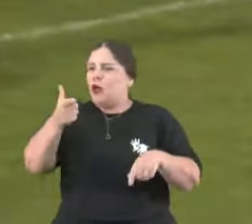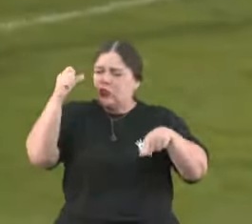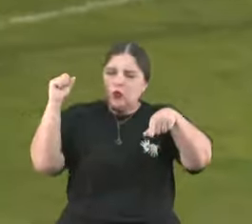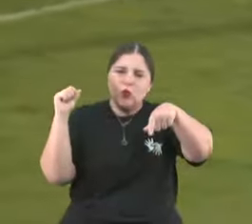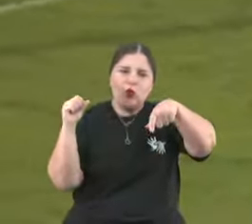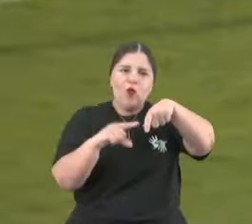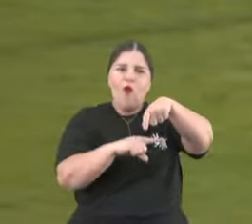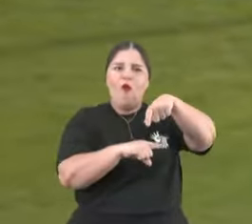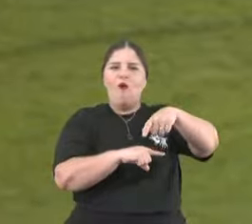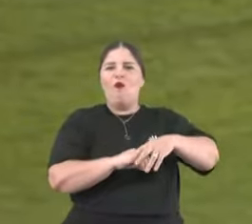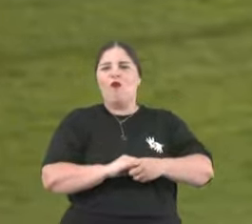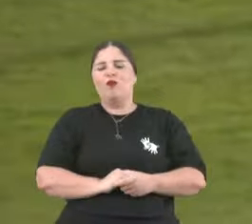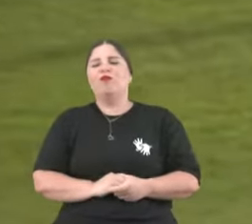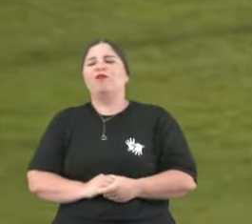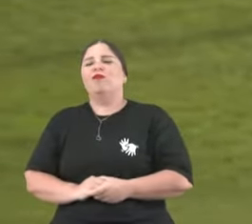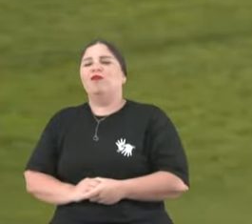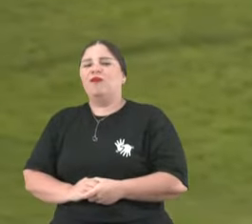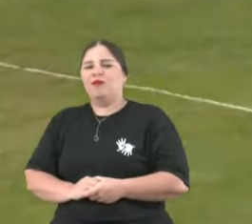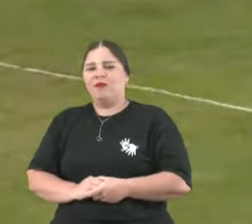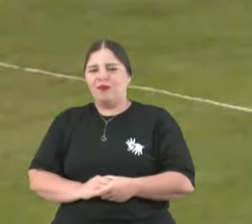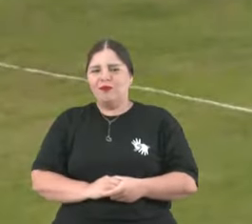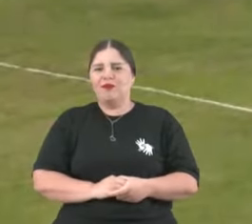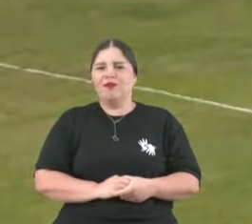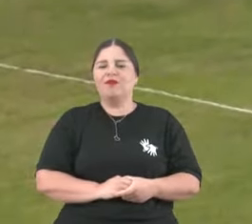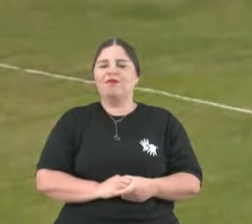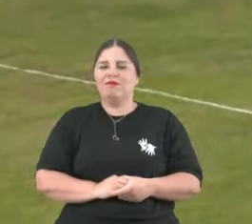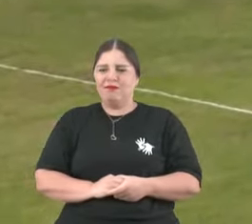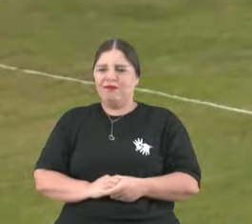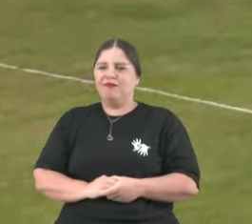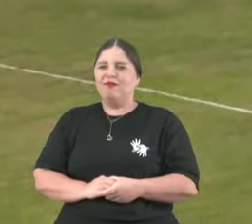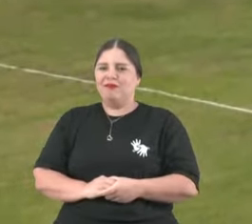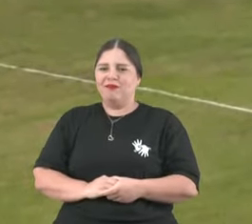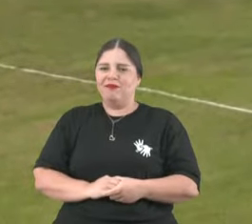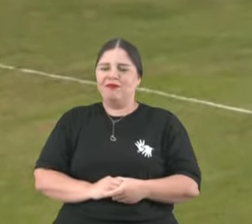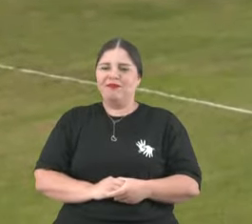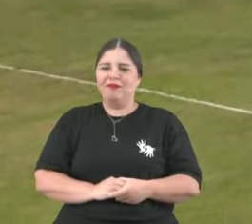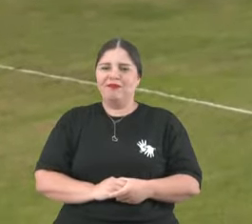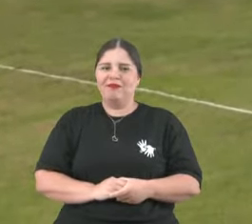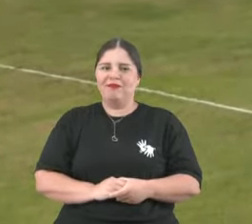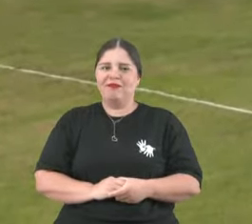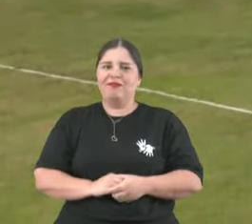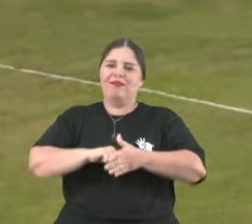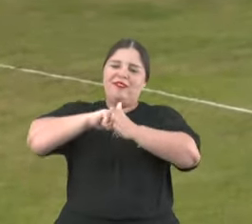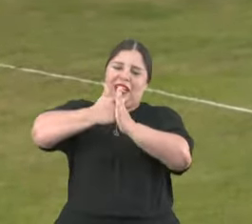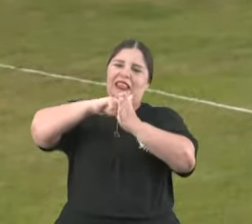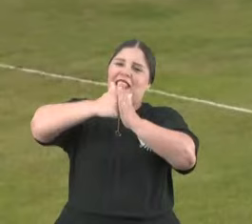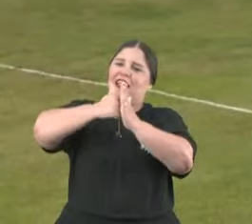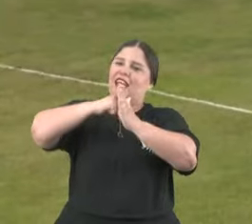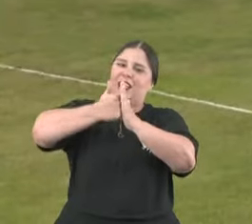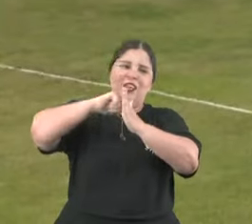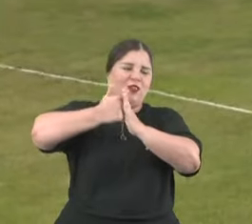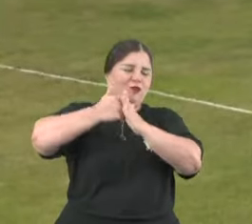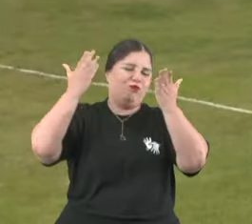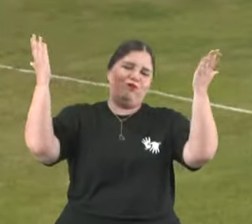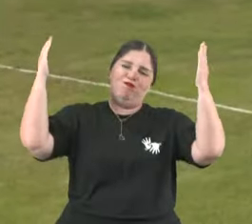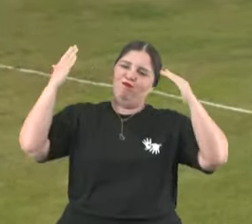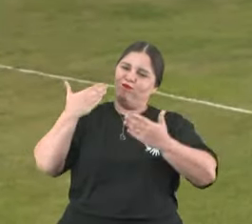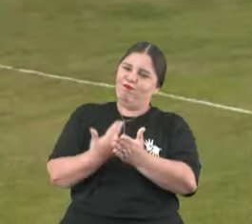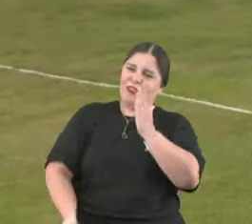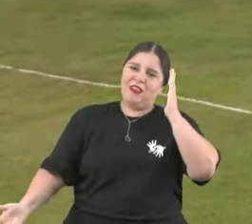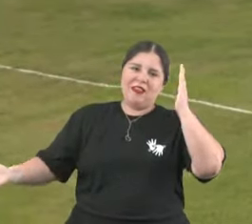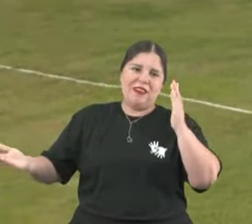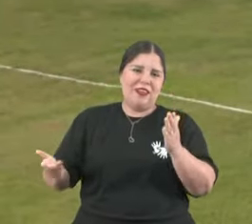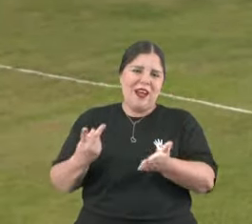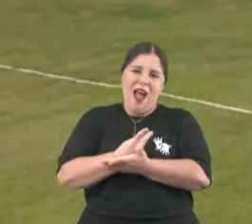Na bola sacudida na área, a defensiva do Asa marcou bobê. Tava valendo tudo isso aí, viu? Não entendi porque a